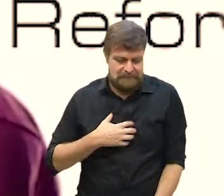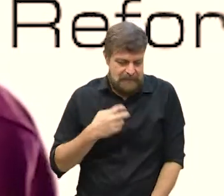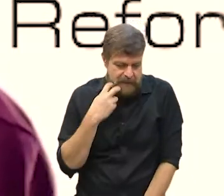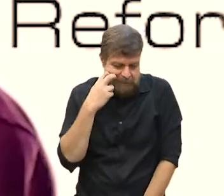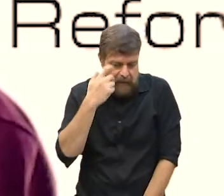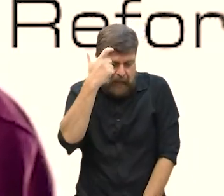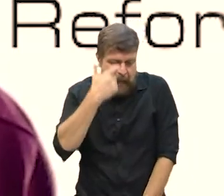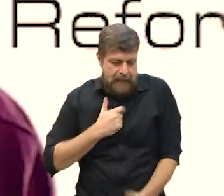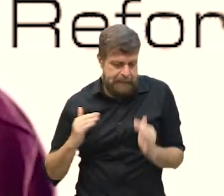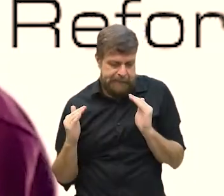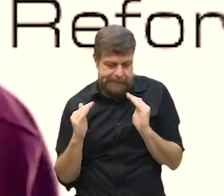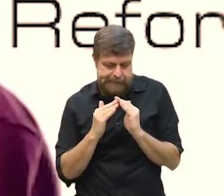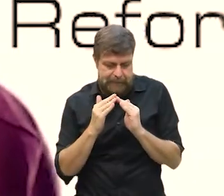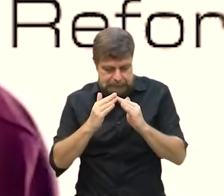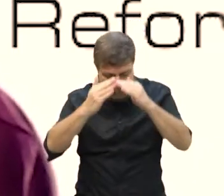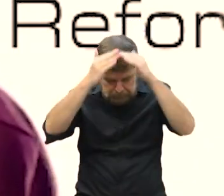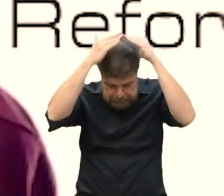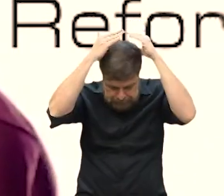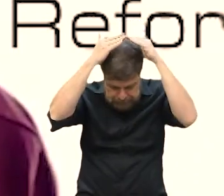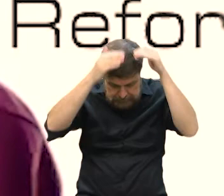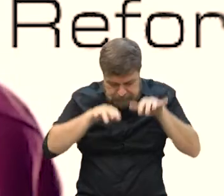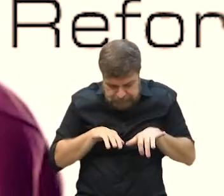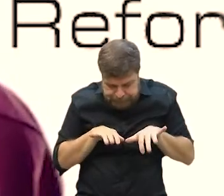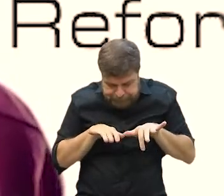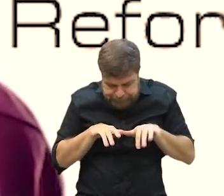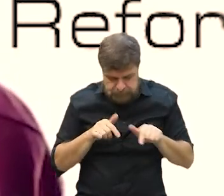constrangedor dizer que você trabalha em home office, né?